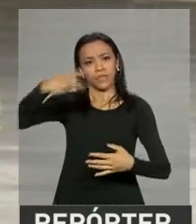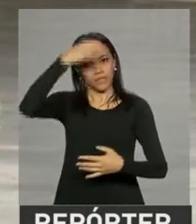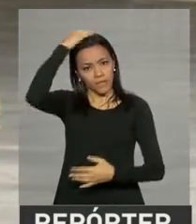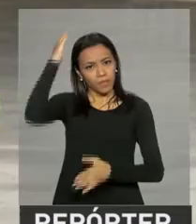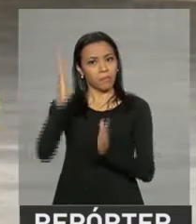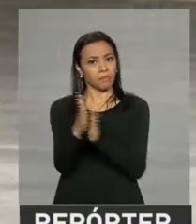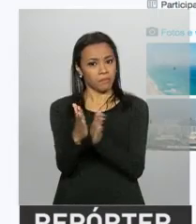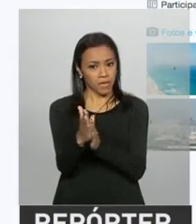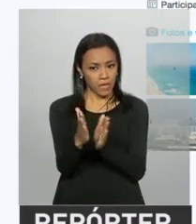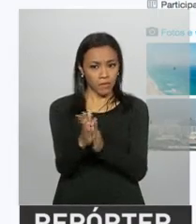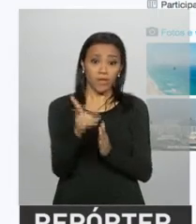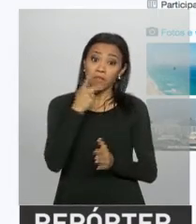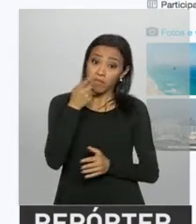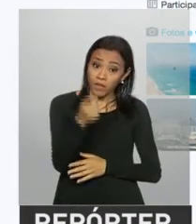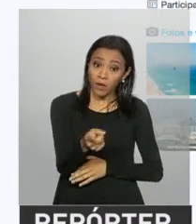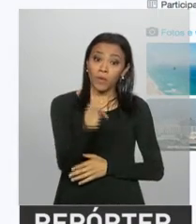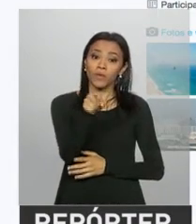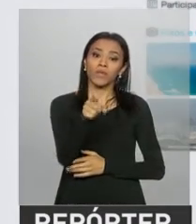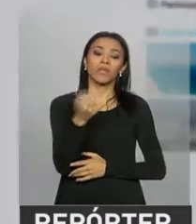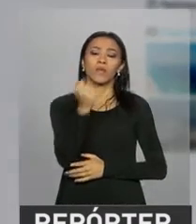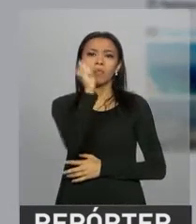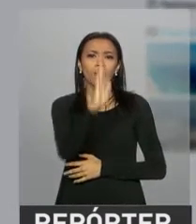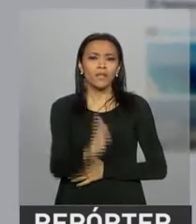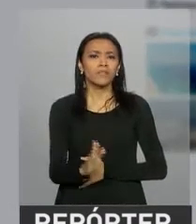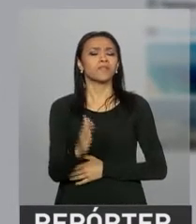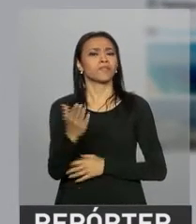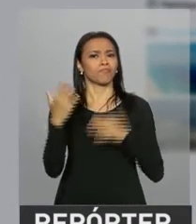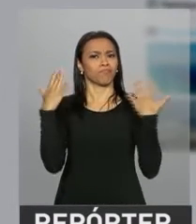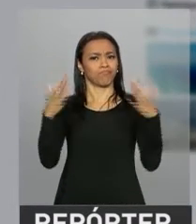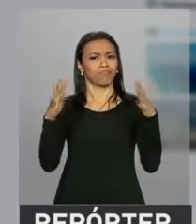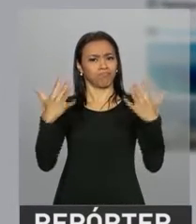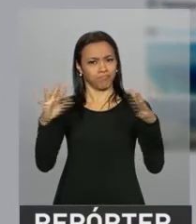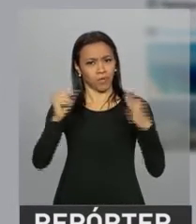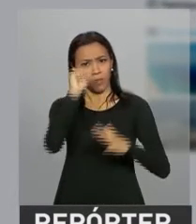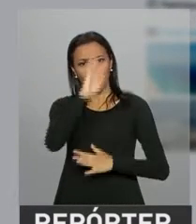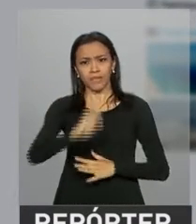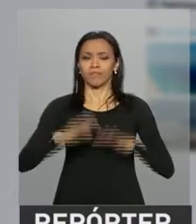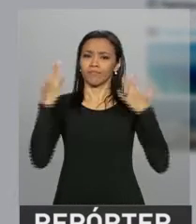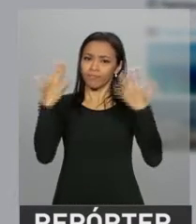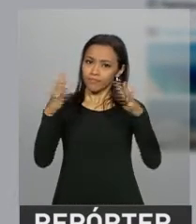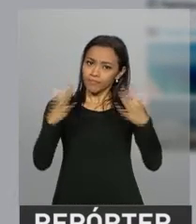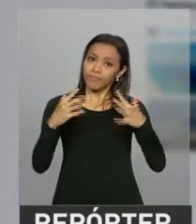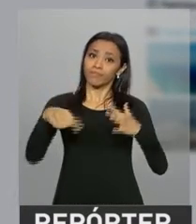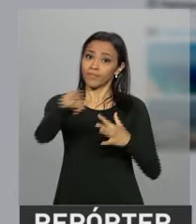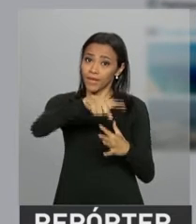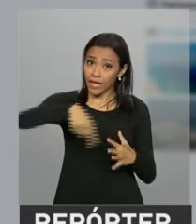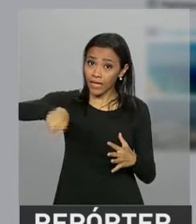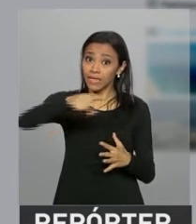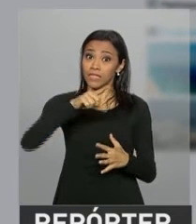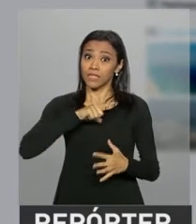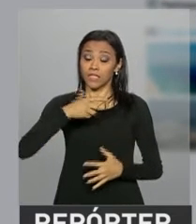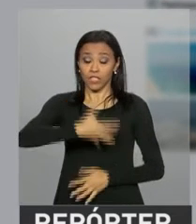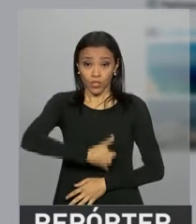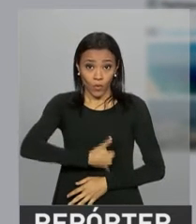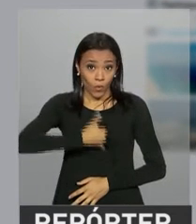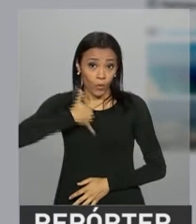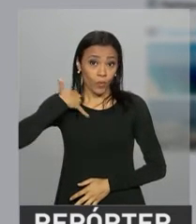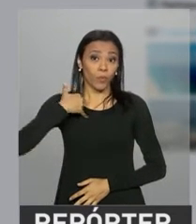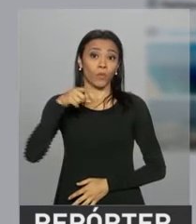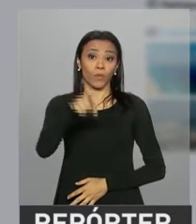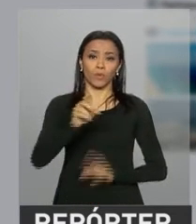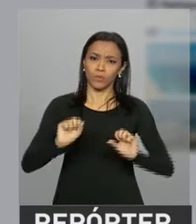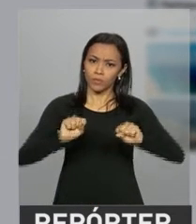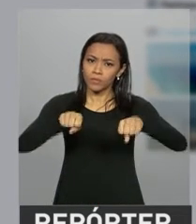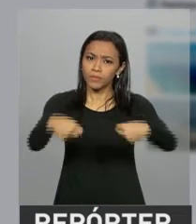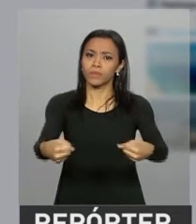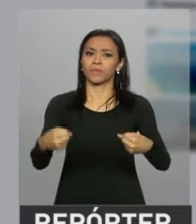que o Brasil comemora as medalhas dos ginásticas, o Brasil vibra com a torcida e disse que tem orgulho do desempenho dos